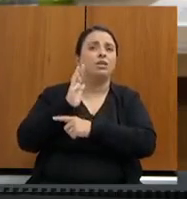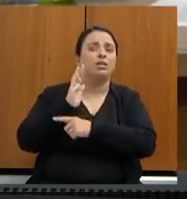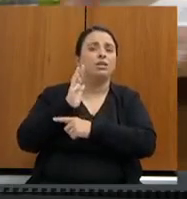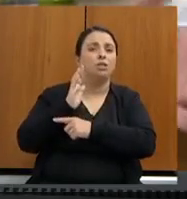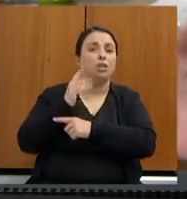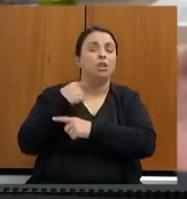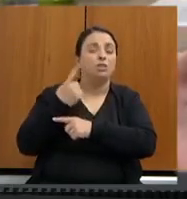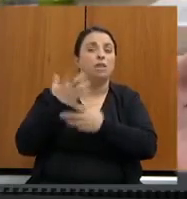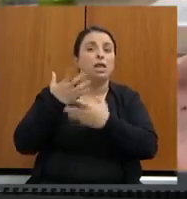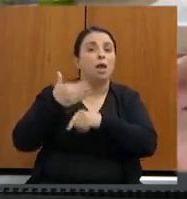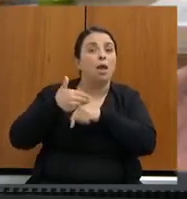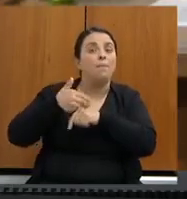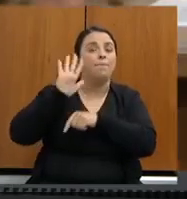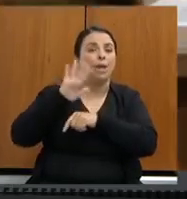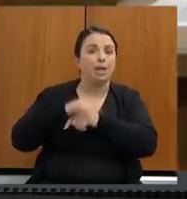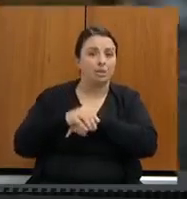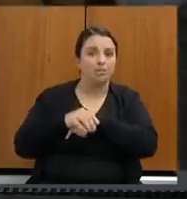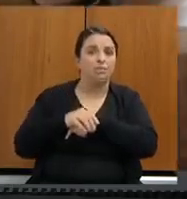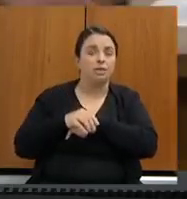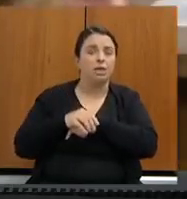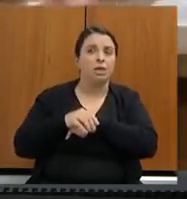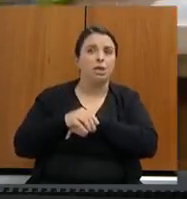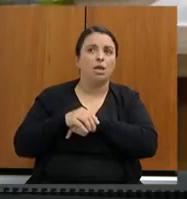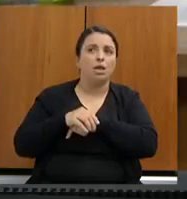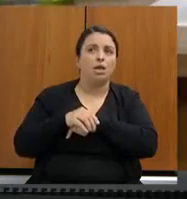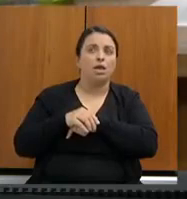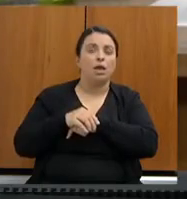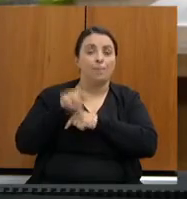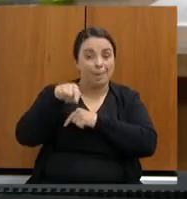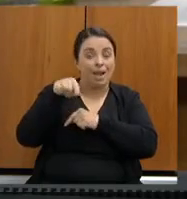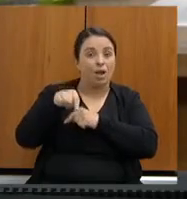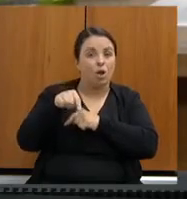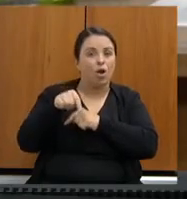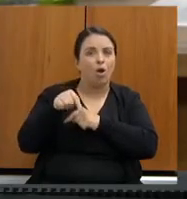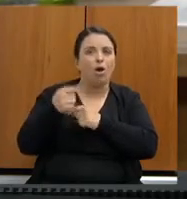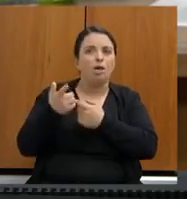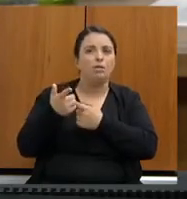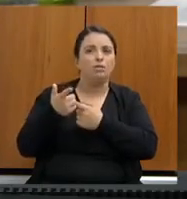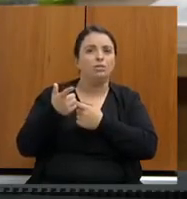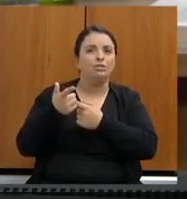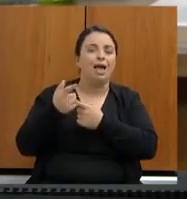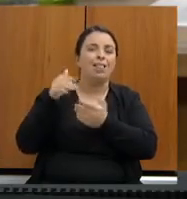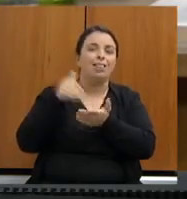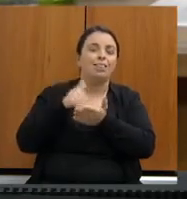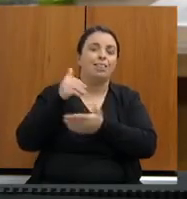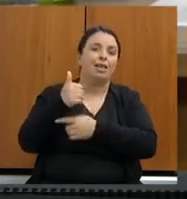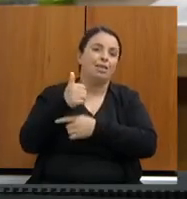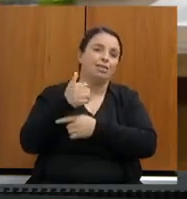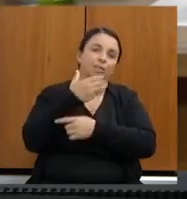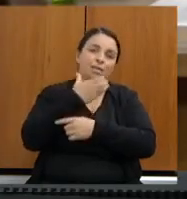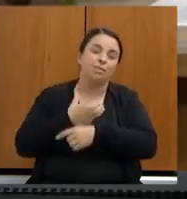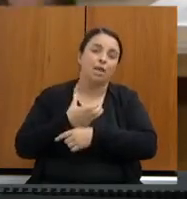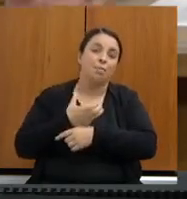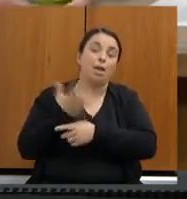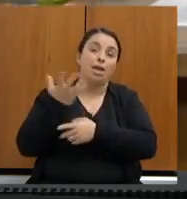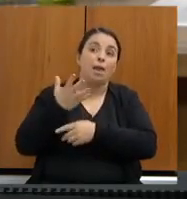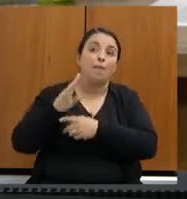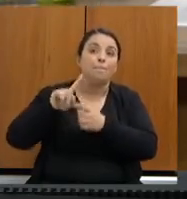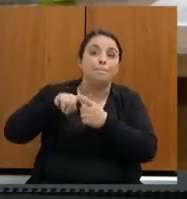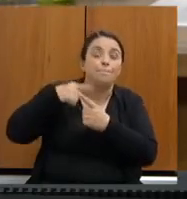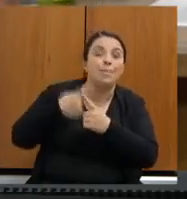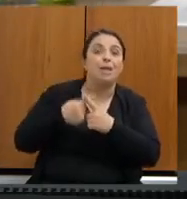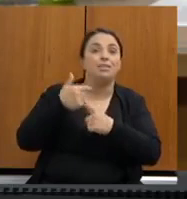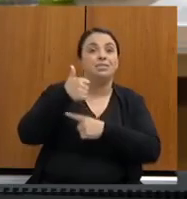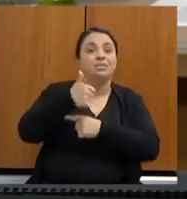que é presencial é para é essa agora nós não tem mais 120 então nós estamos multiplicando Essas pessoas vão trabalhar inclusive no interior